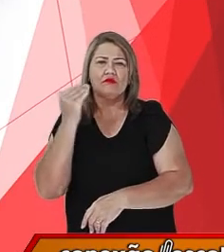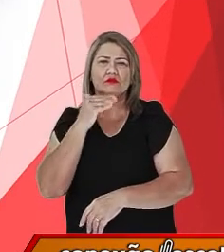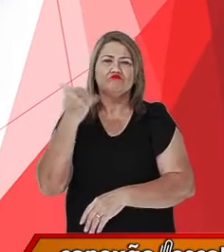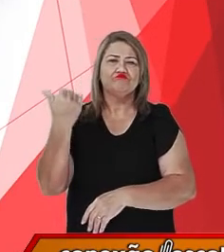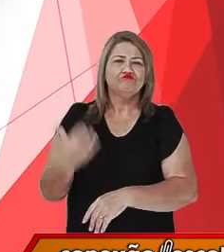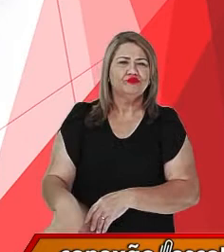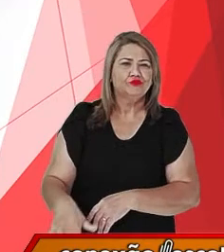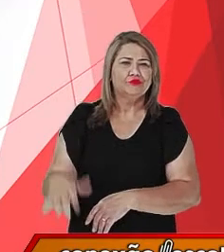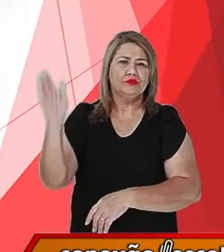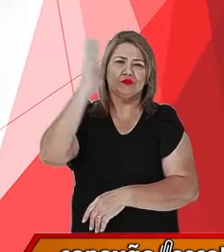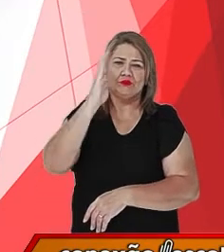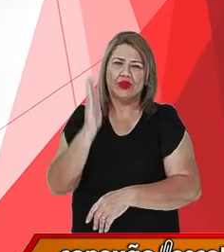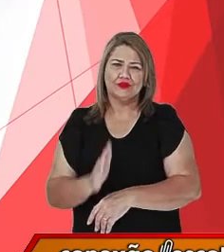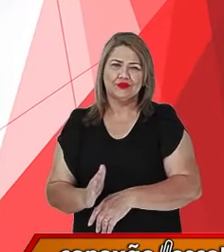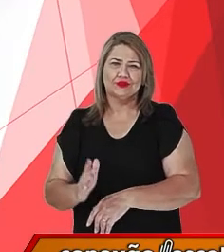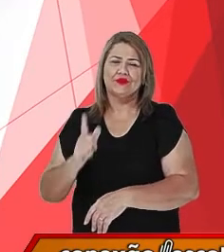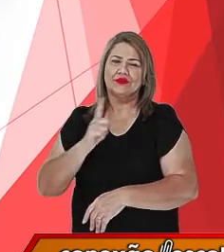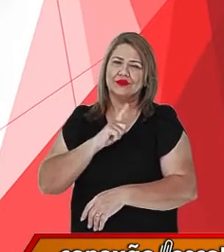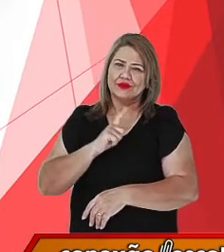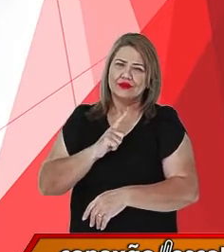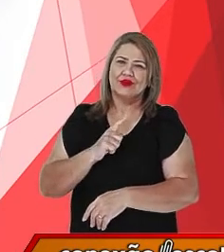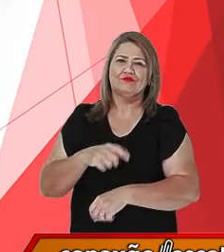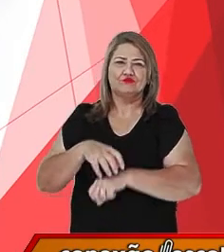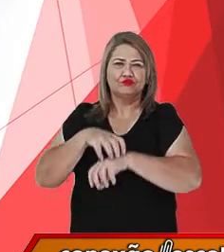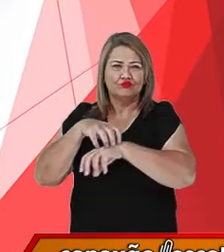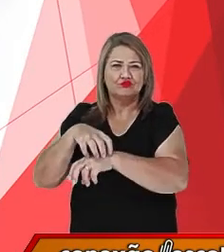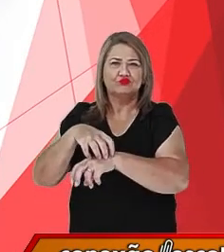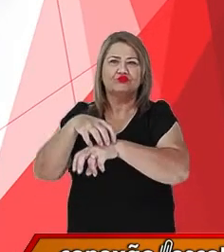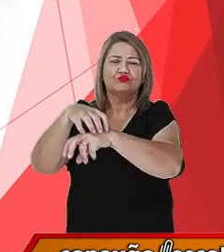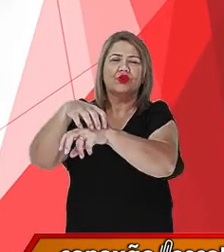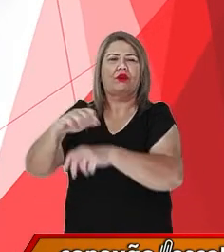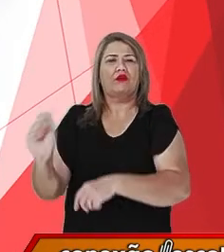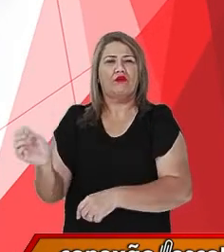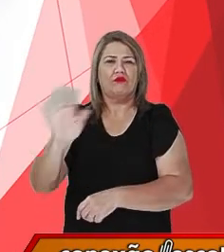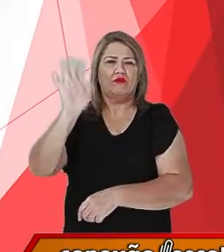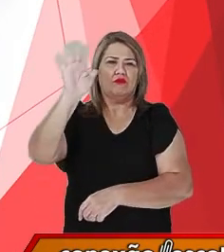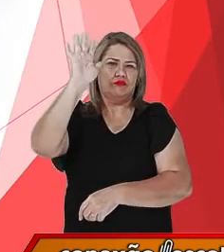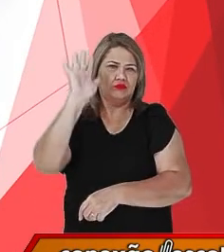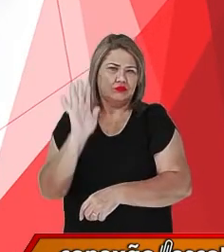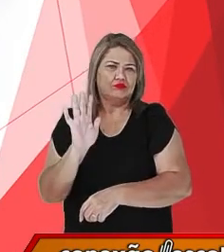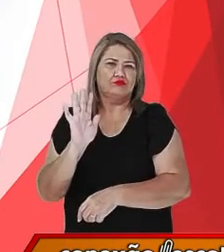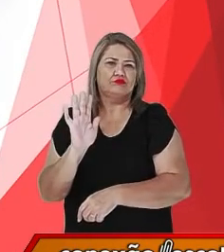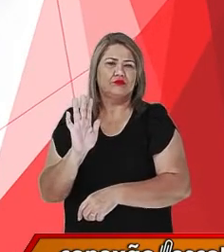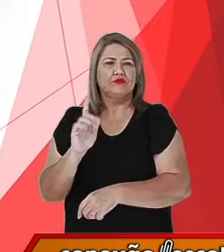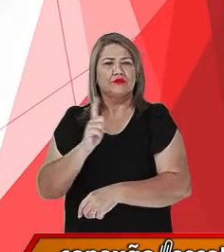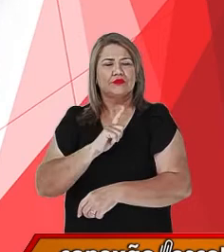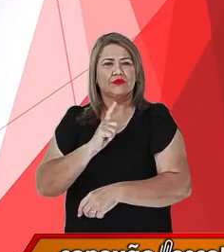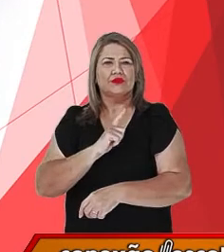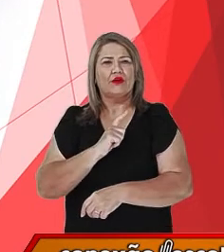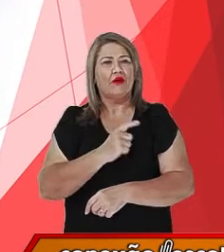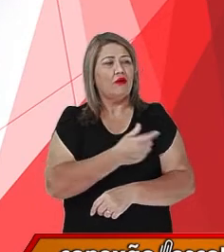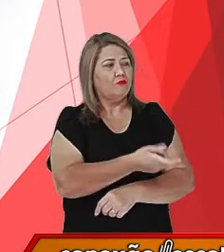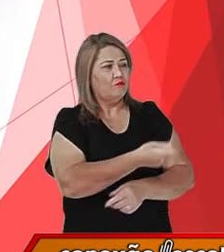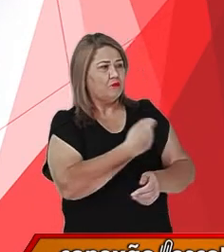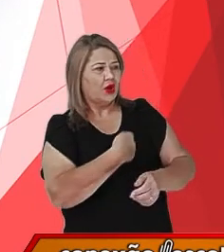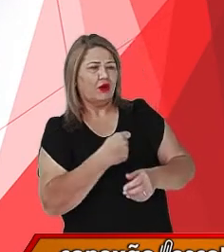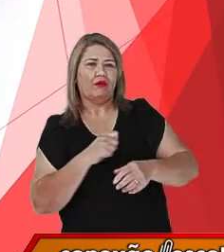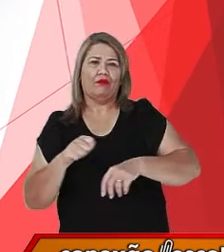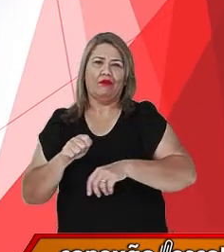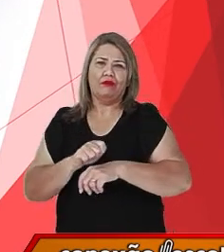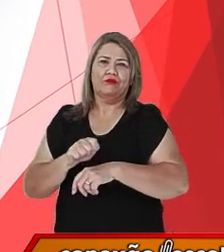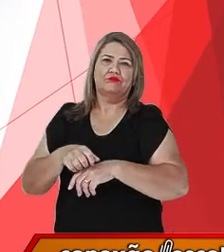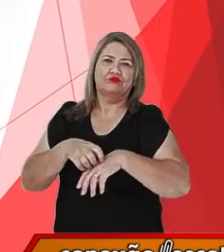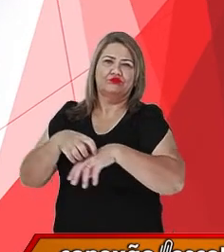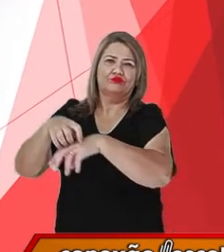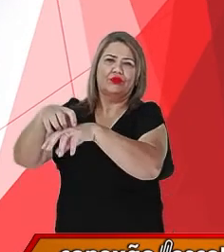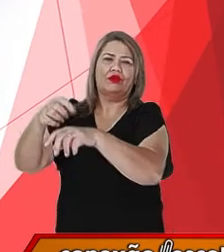vias precárias deixa o custo de transporte mais caro, aumentando o valor do frete e, por sua vez,